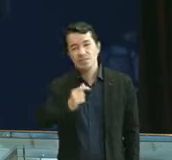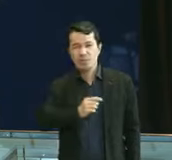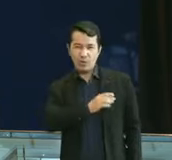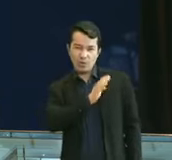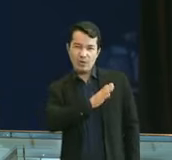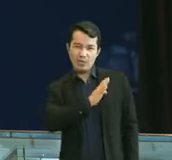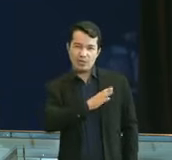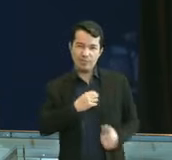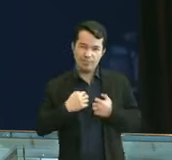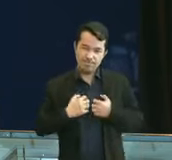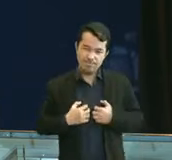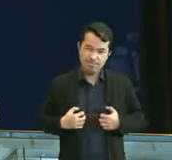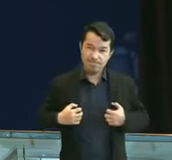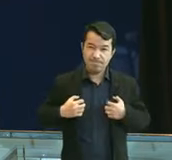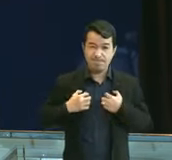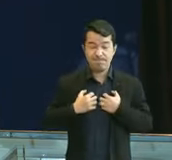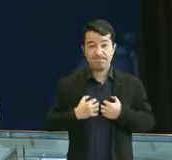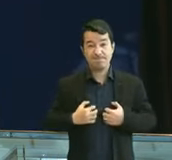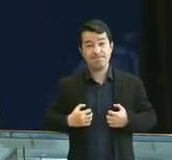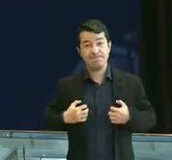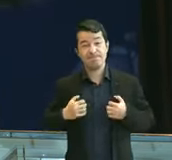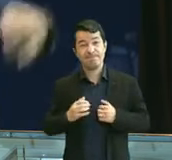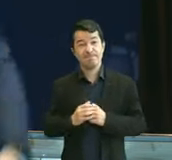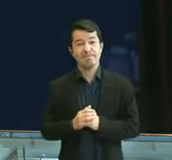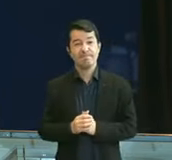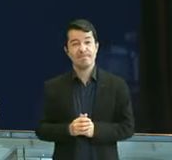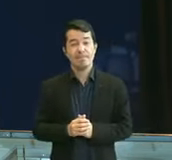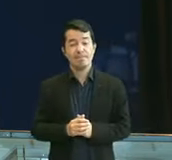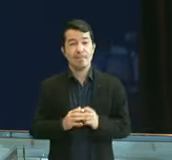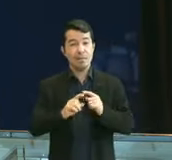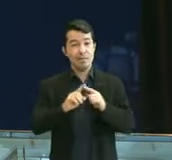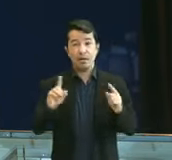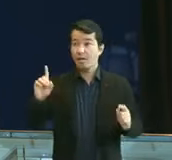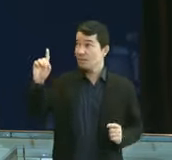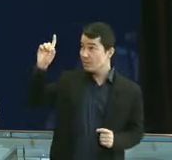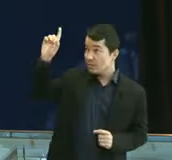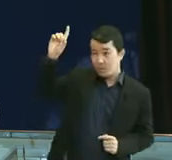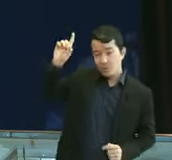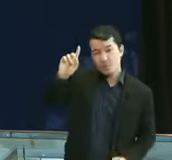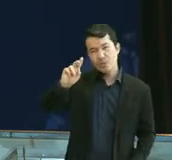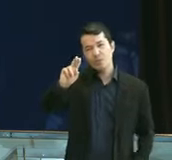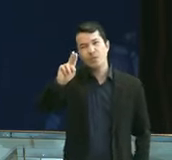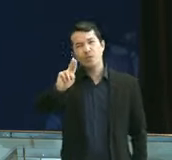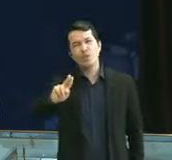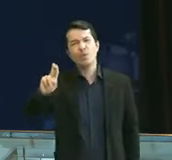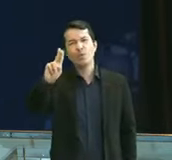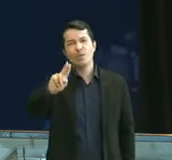Mas Deus usou alguém cheio dos seus carismas para me abençoar.